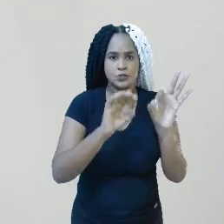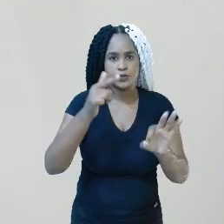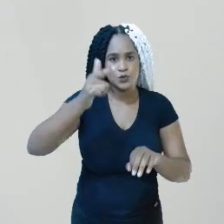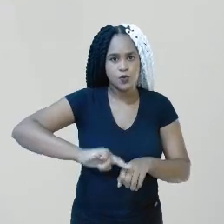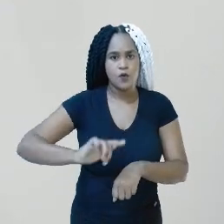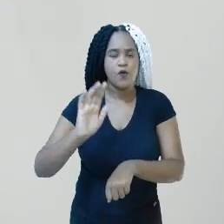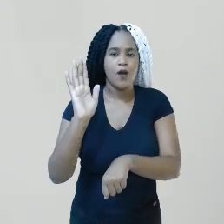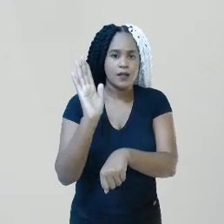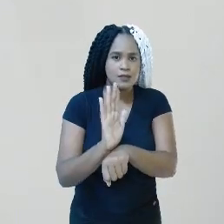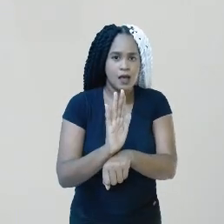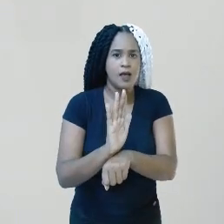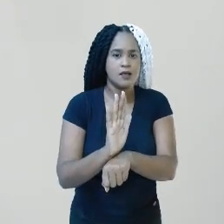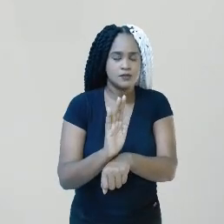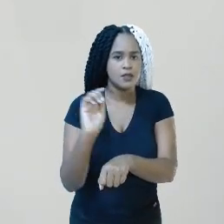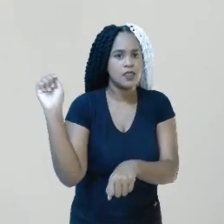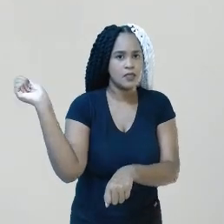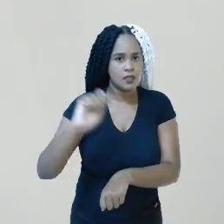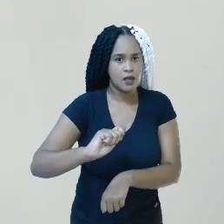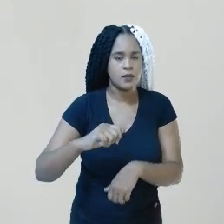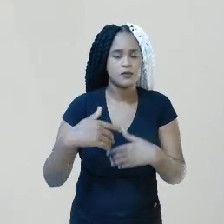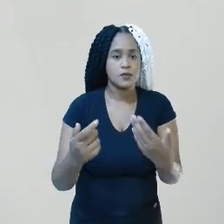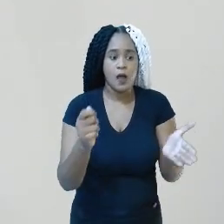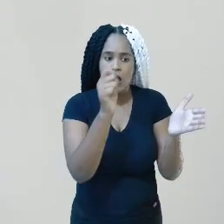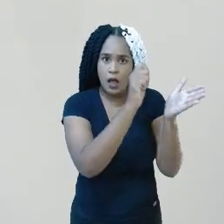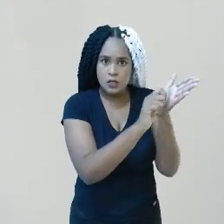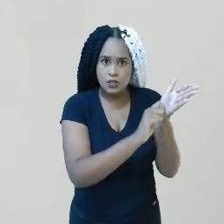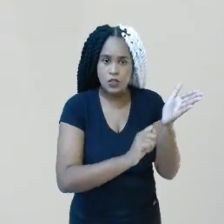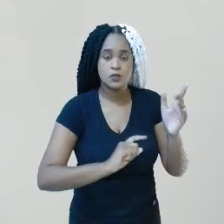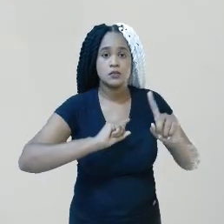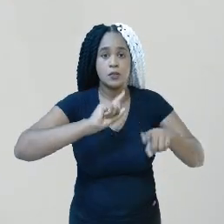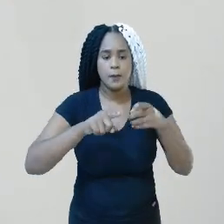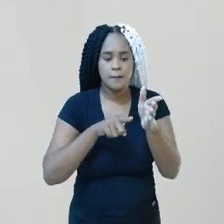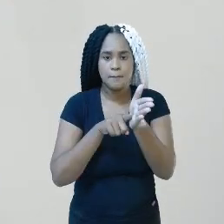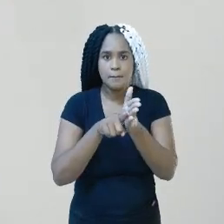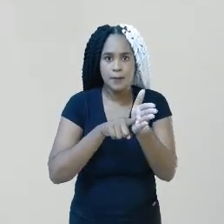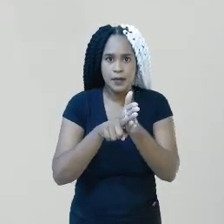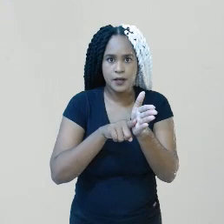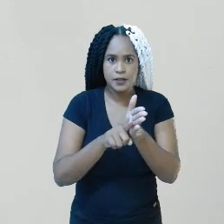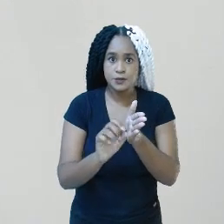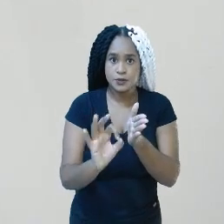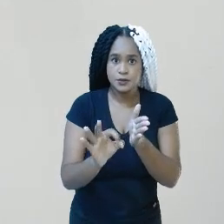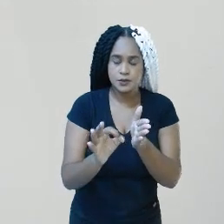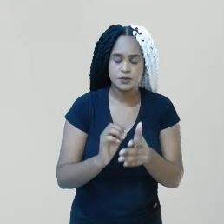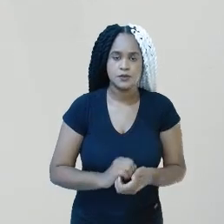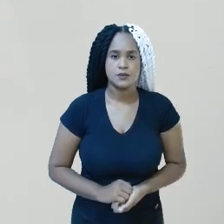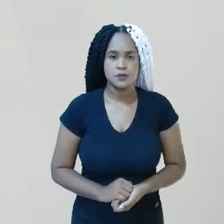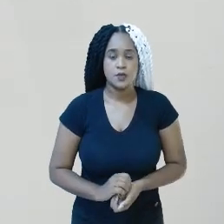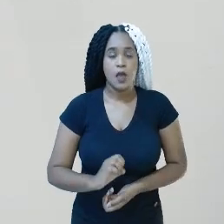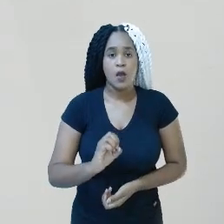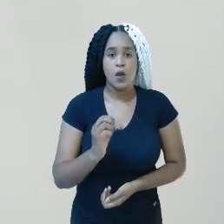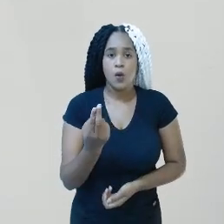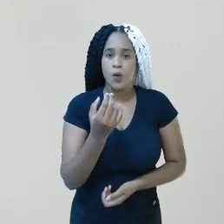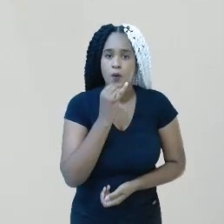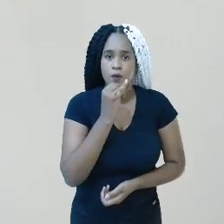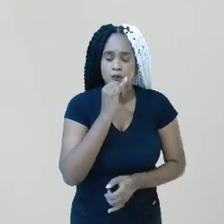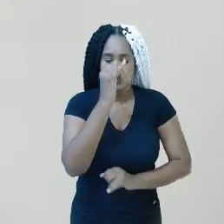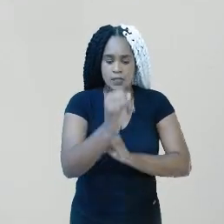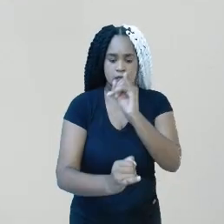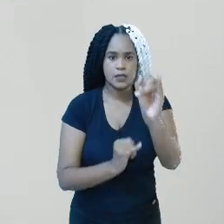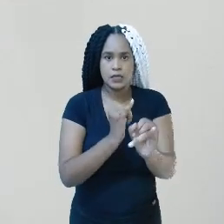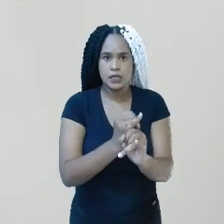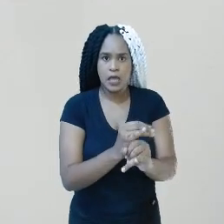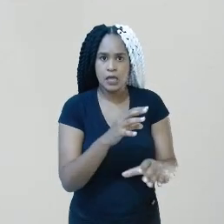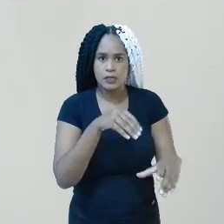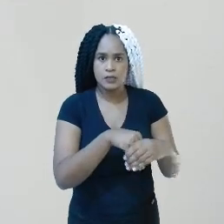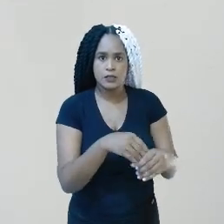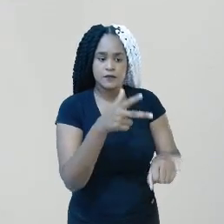você vai, mas anota isso aí e pesquisa na nossa própria aula de hoje, tá? ou, se você preferir, na internet. É legal